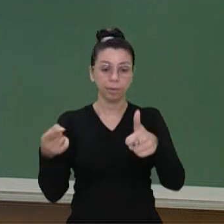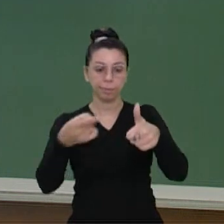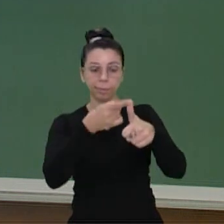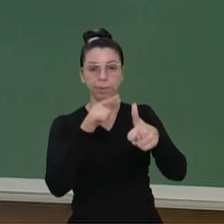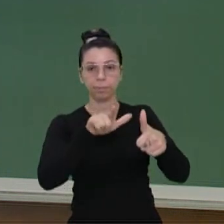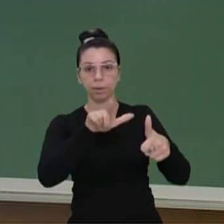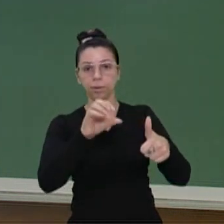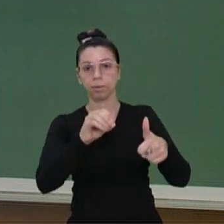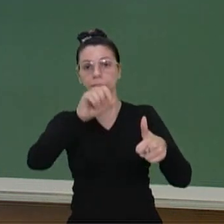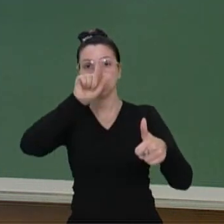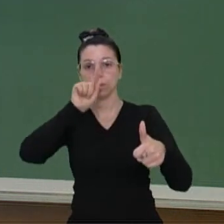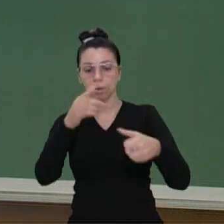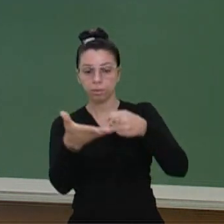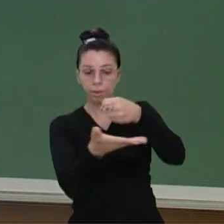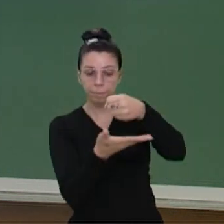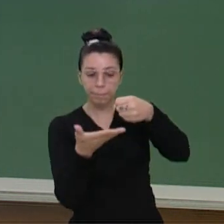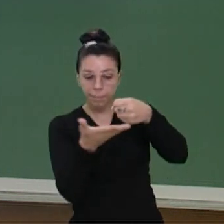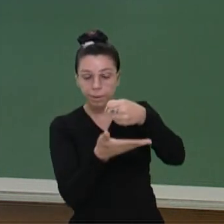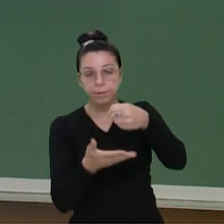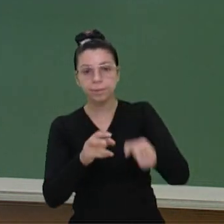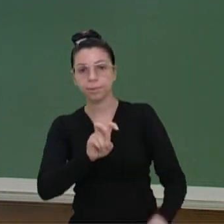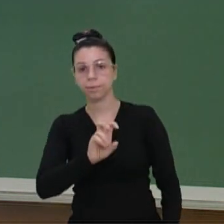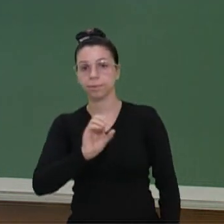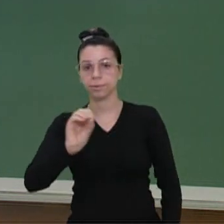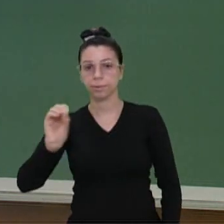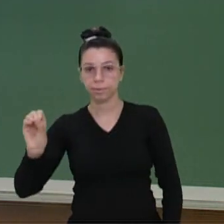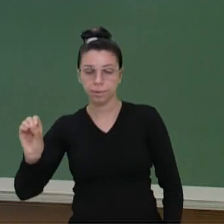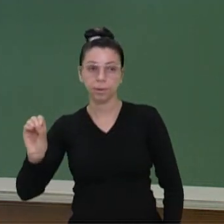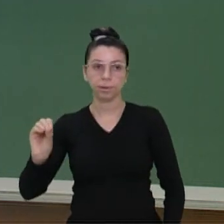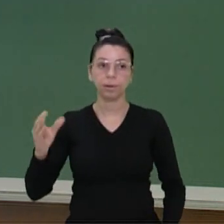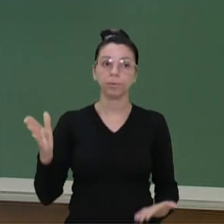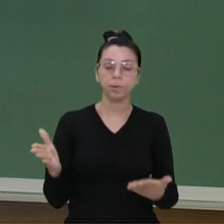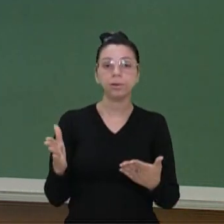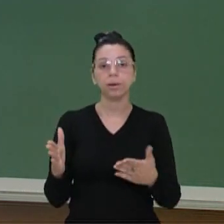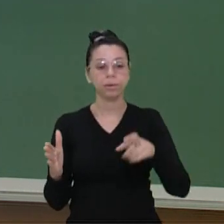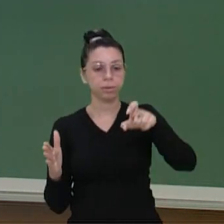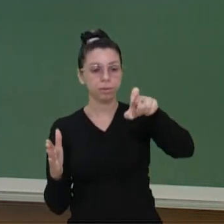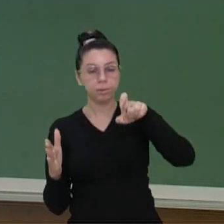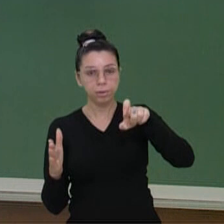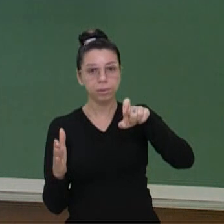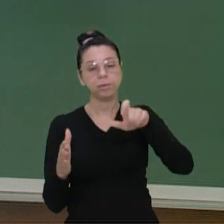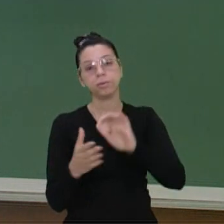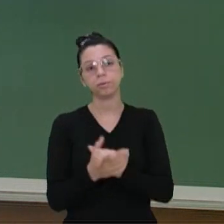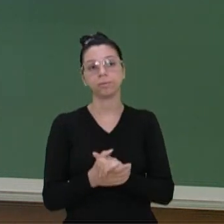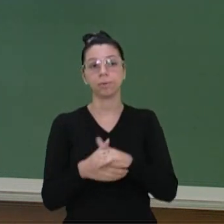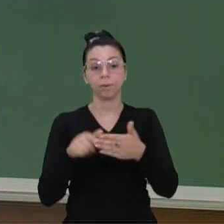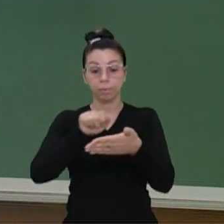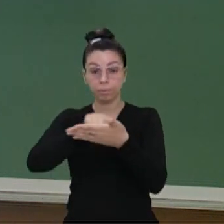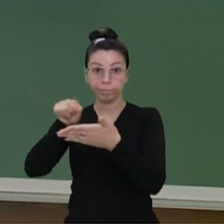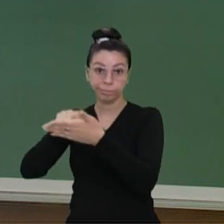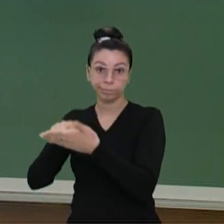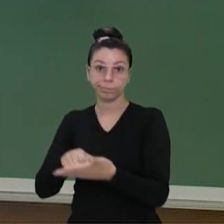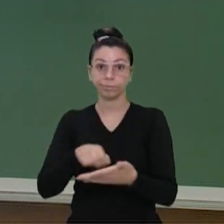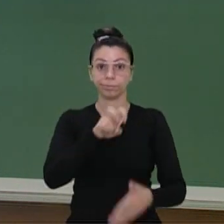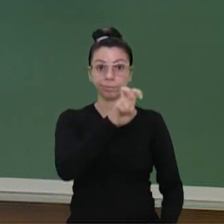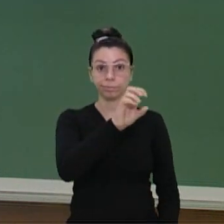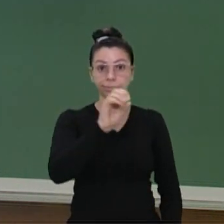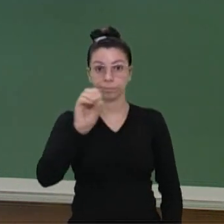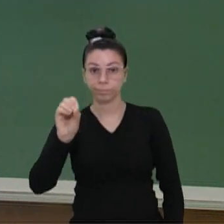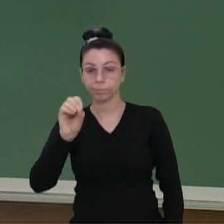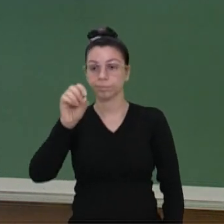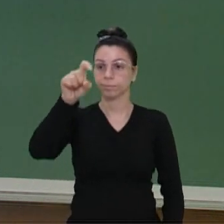log de 1 na base 500. Eu igualei a x. Então, no caso, a gente escreve